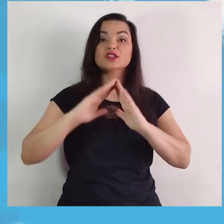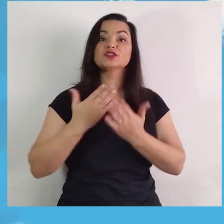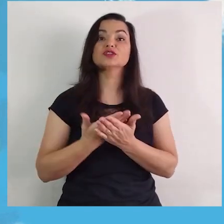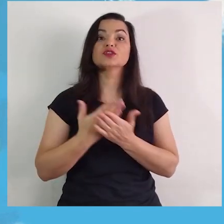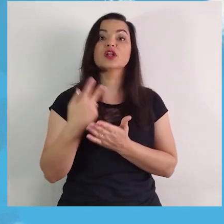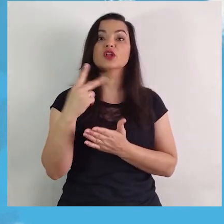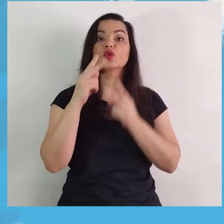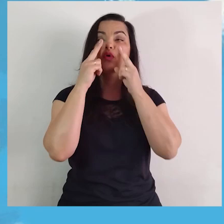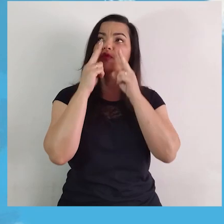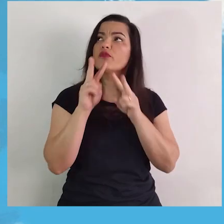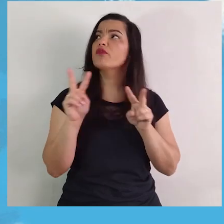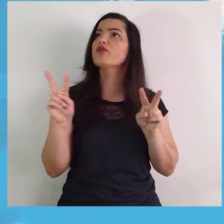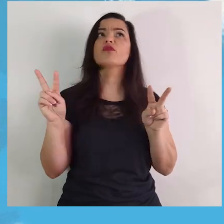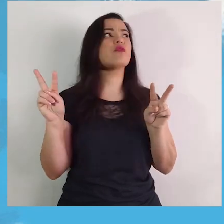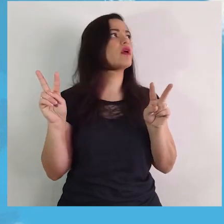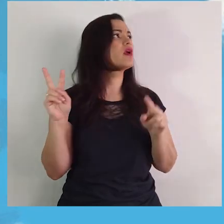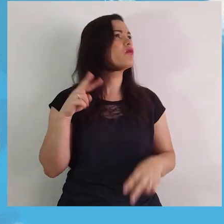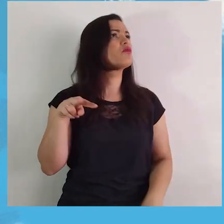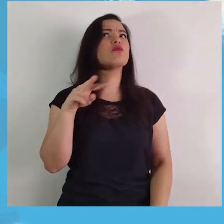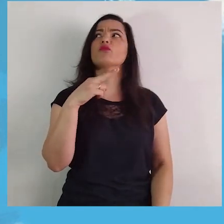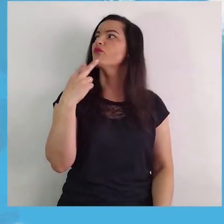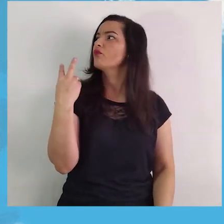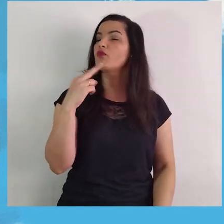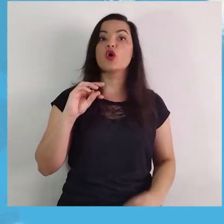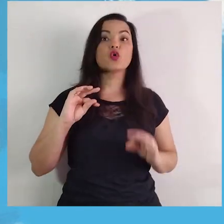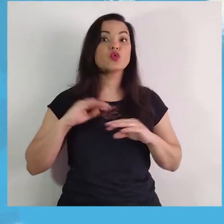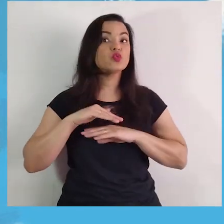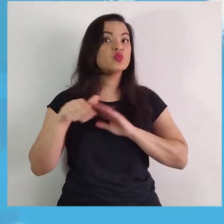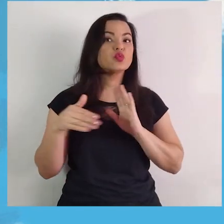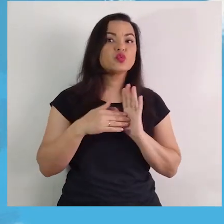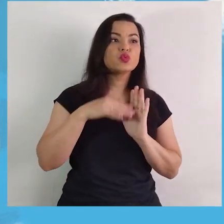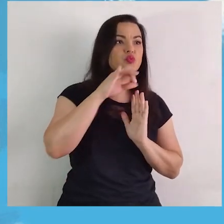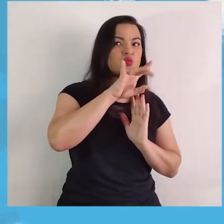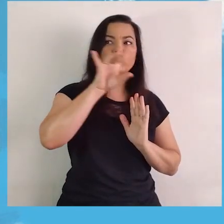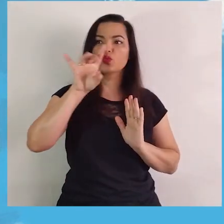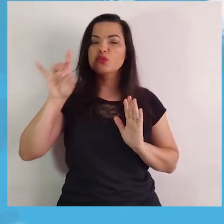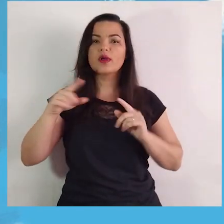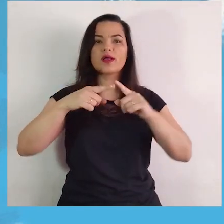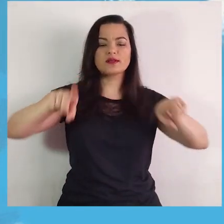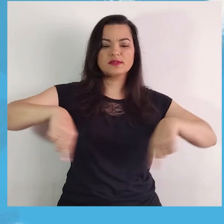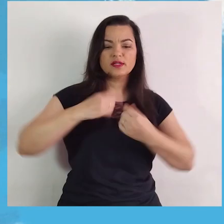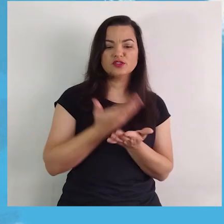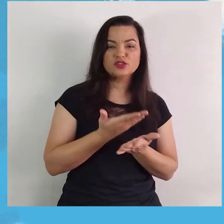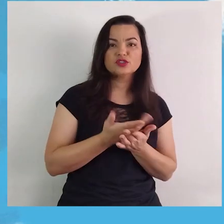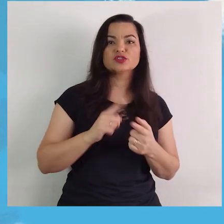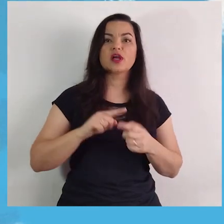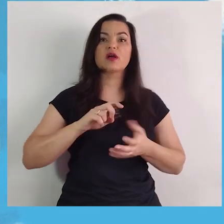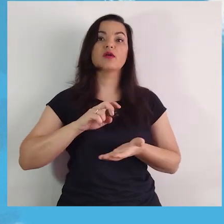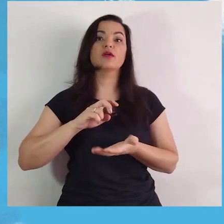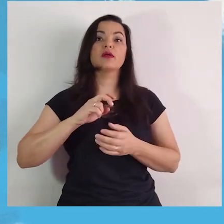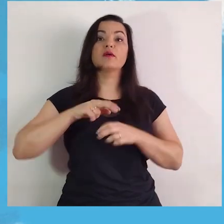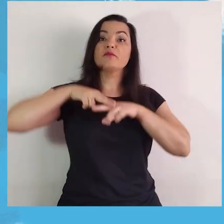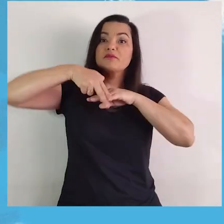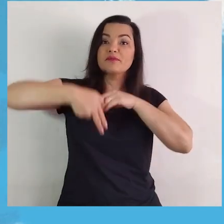e veja todo o entorno, veja as salas de aula, o parque, se tiver parque,